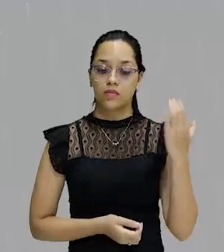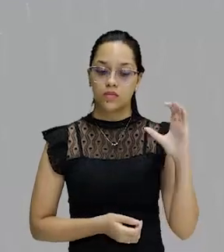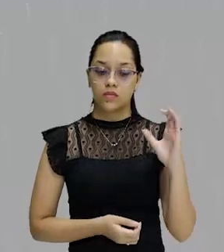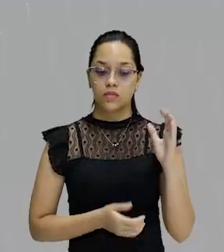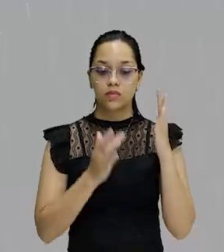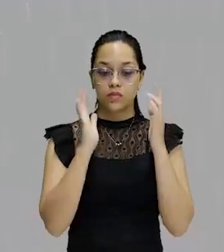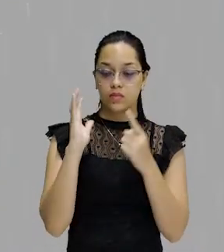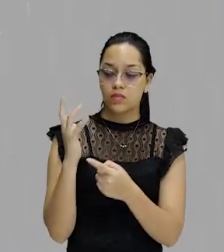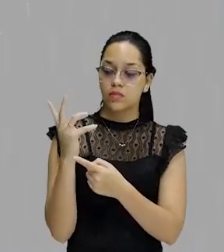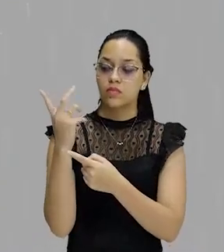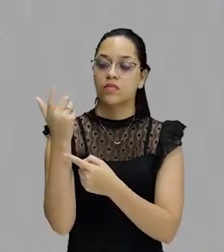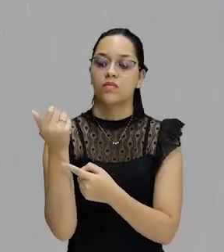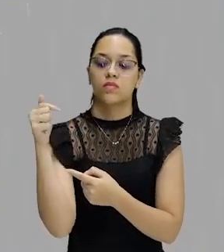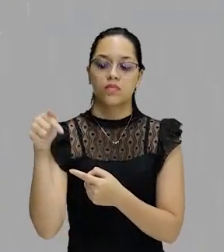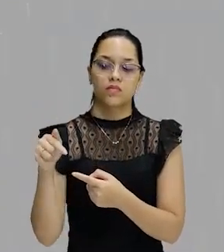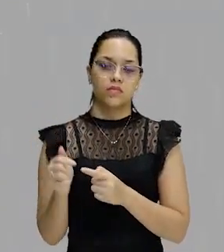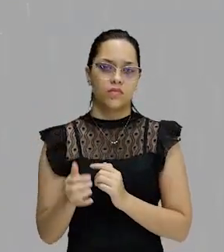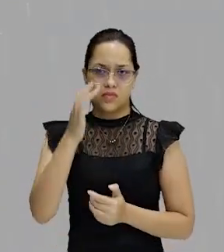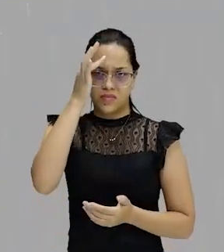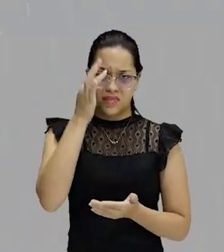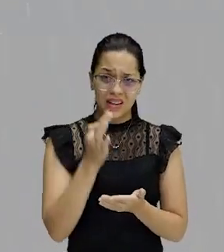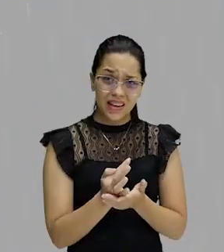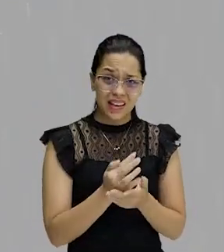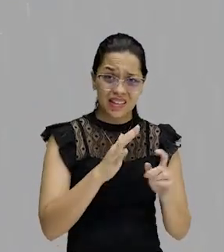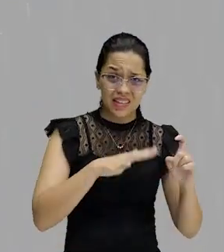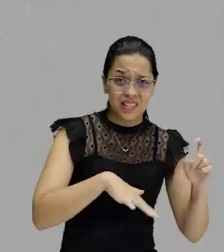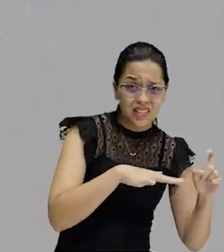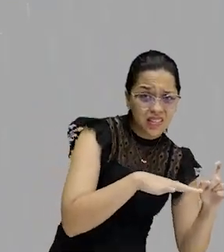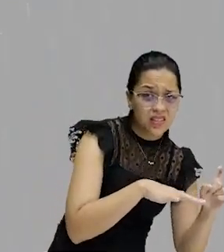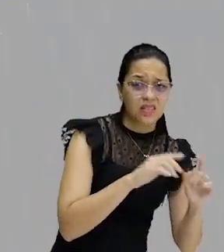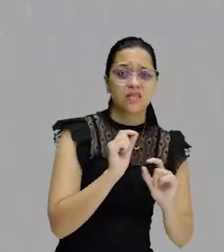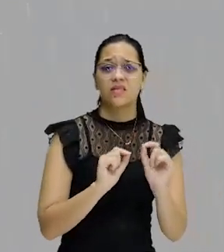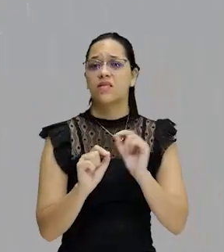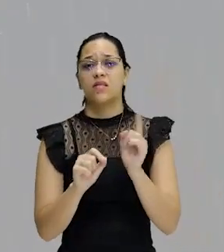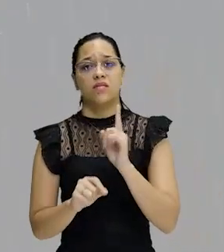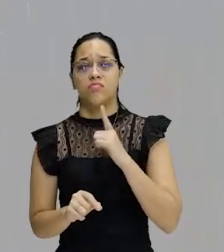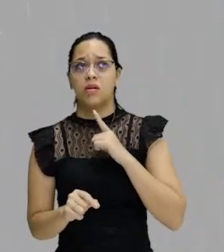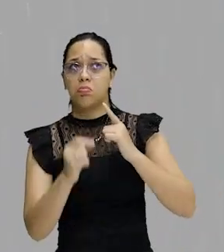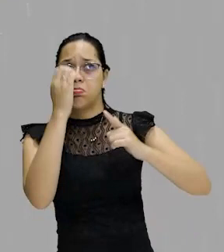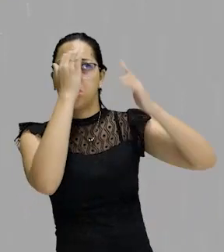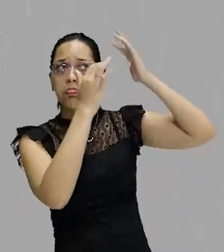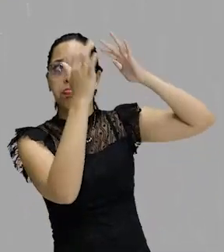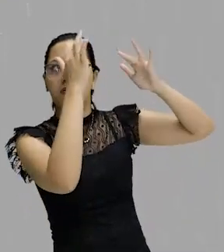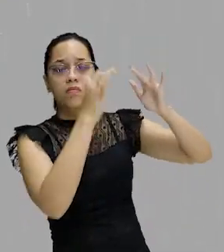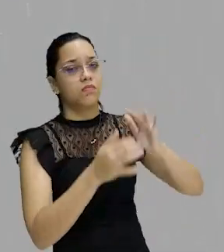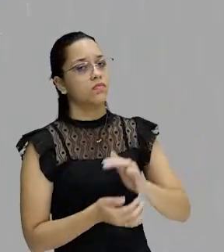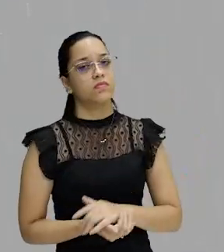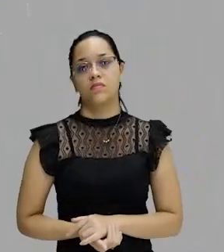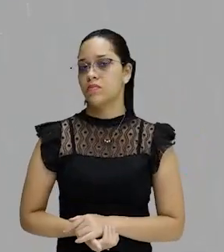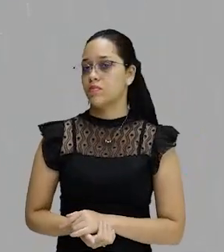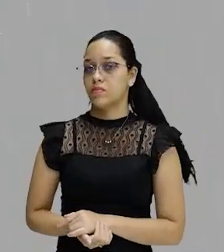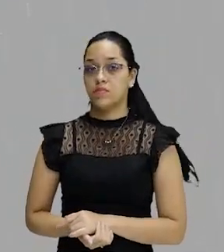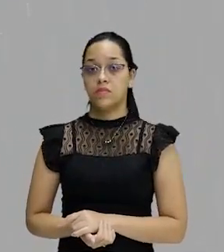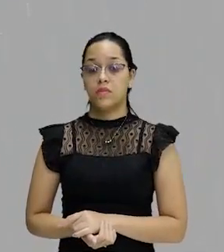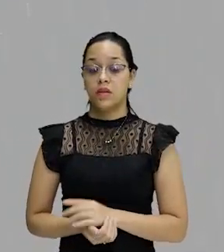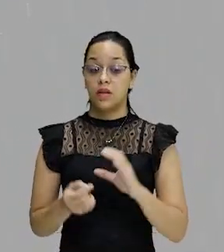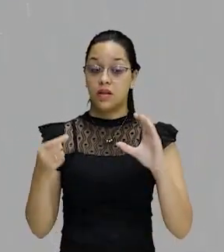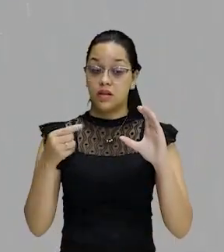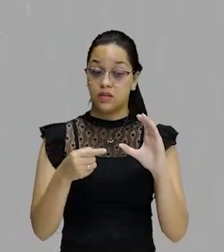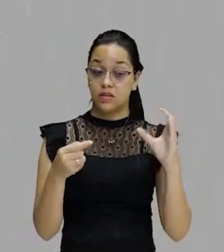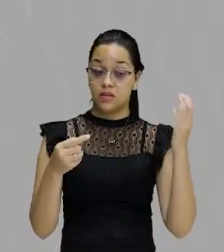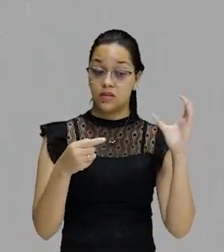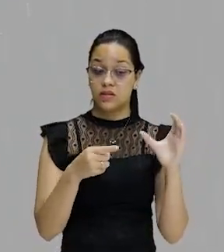Fé e misticismo, não. É para que eles não estão se aventurando no místico. A ciência está se aventurando na